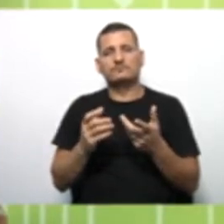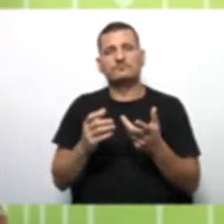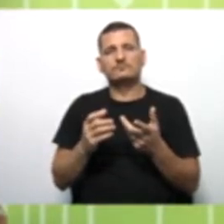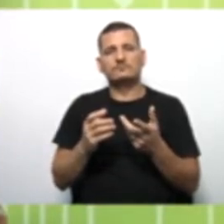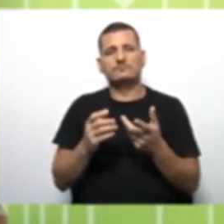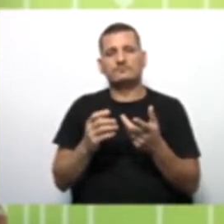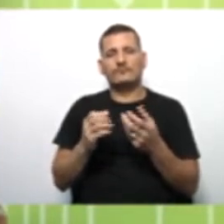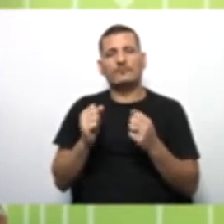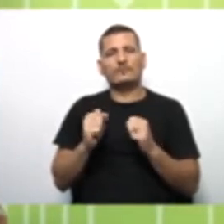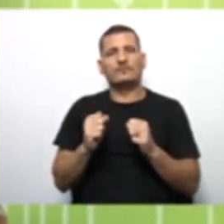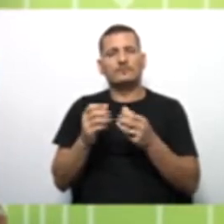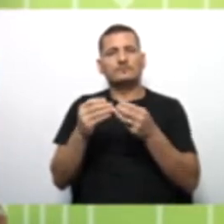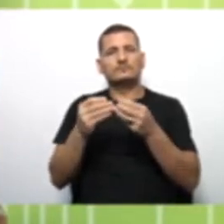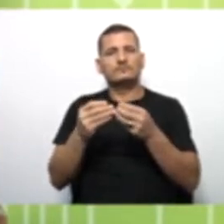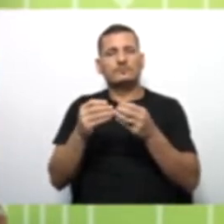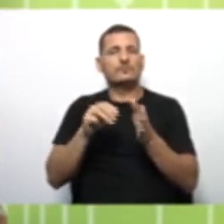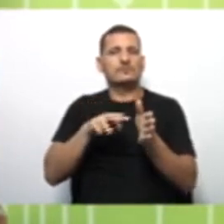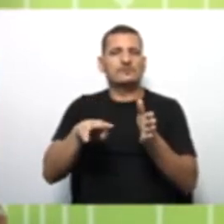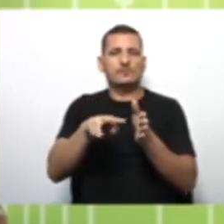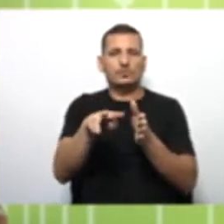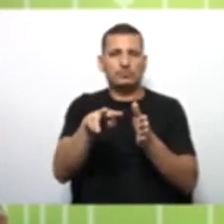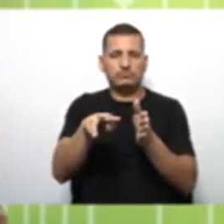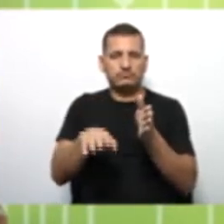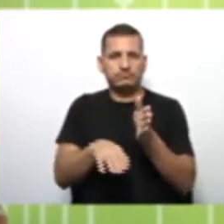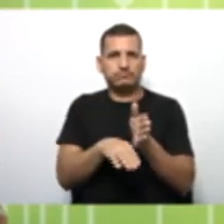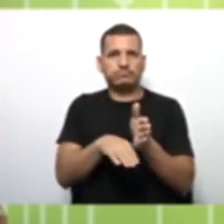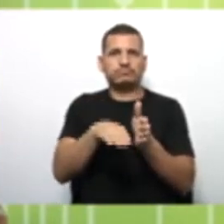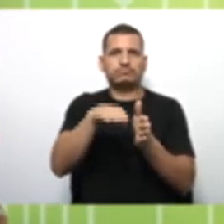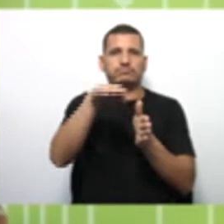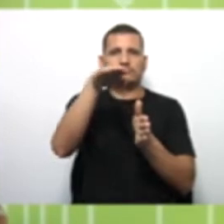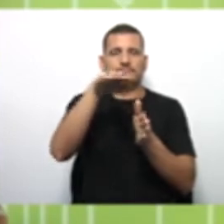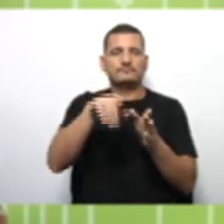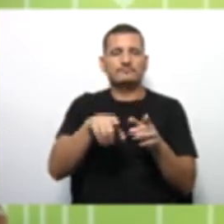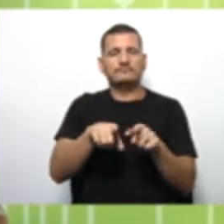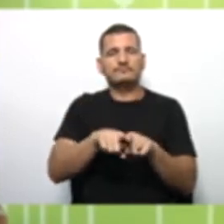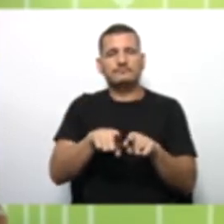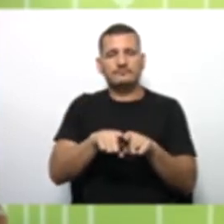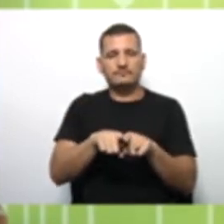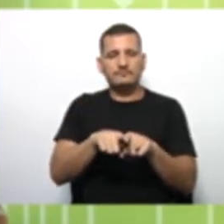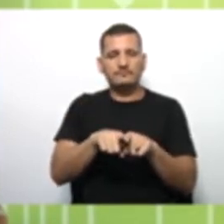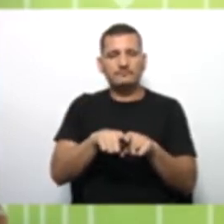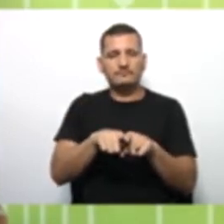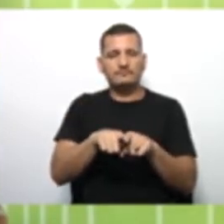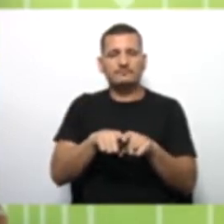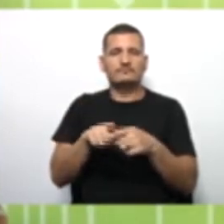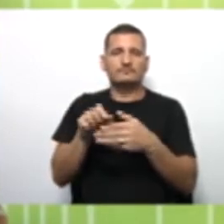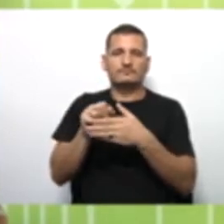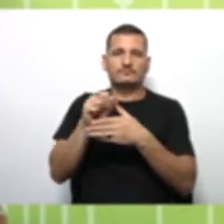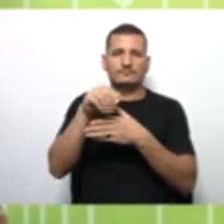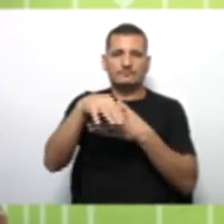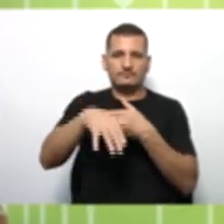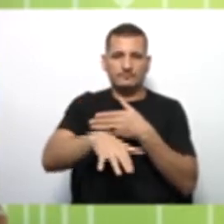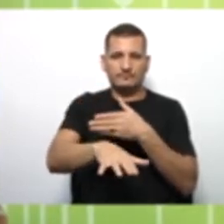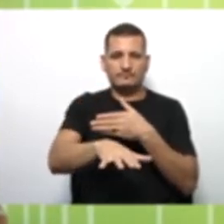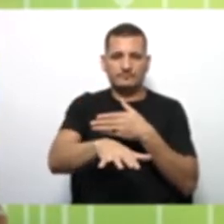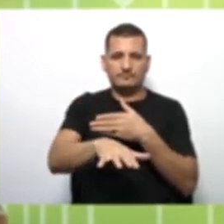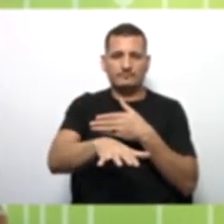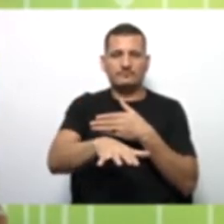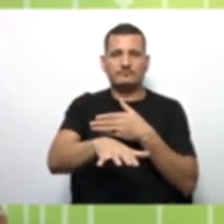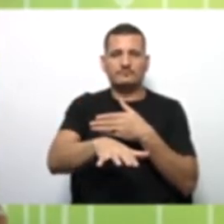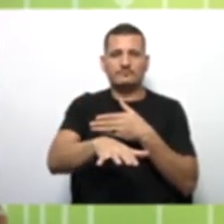naquele efeito lá que é a enchente do rio. Simplesmente até a questão lá da represa, que a gente tem a represa, né? Se ela